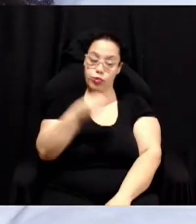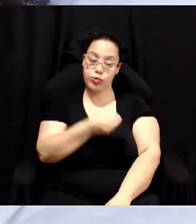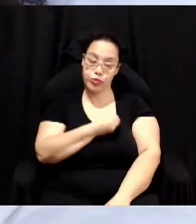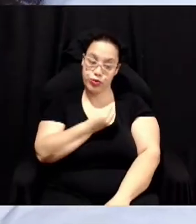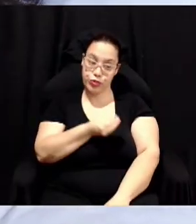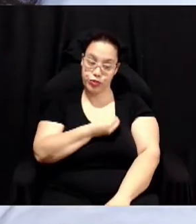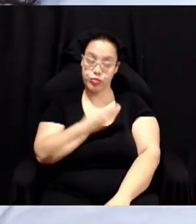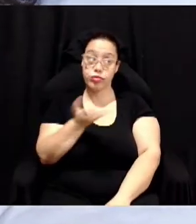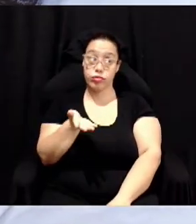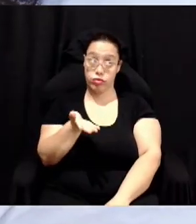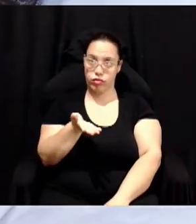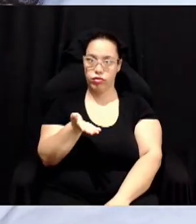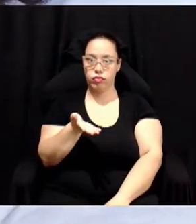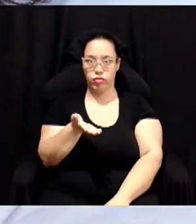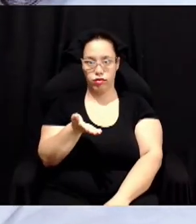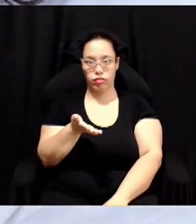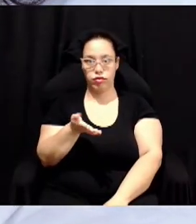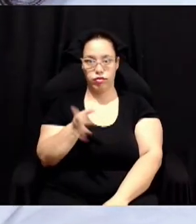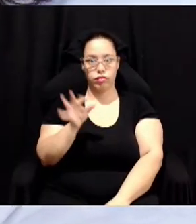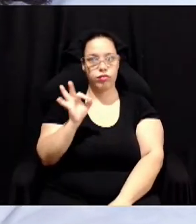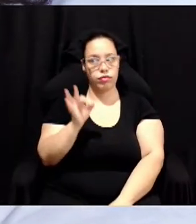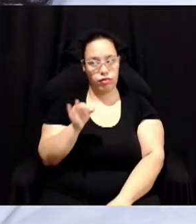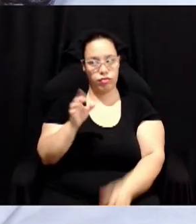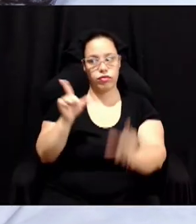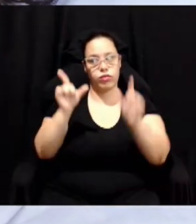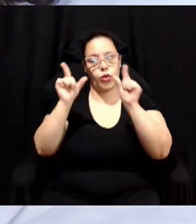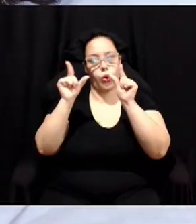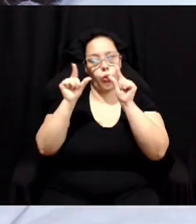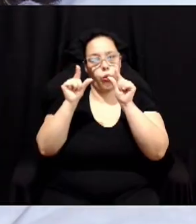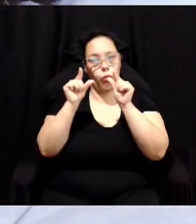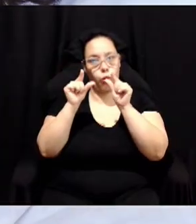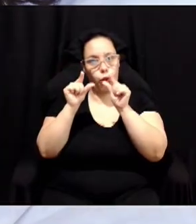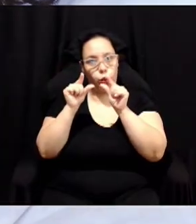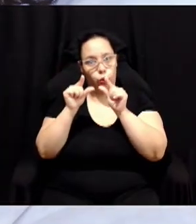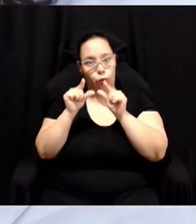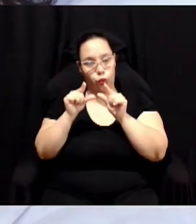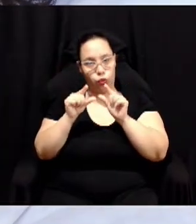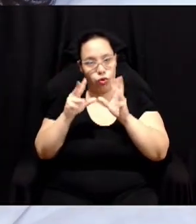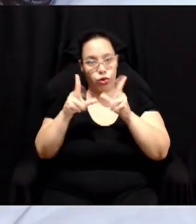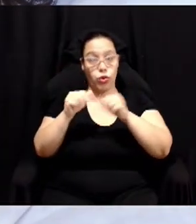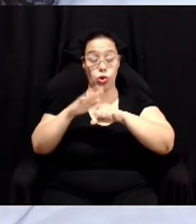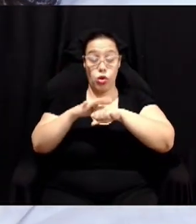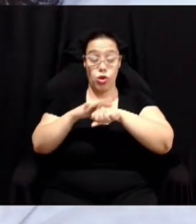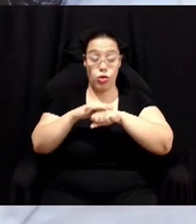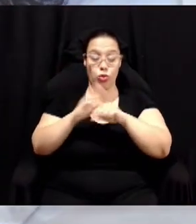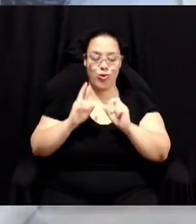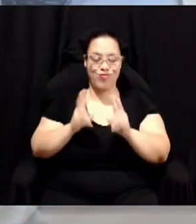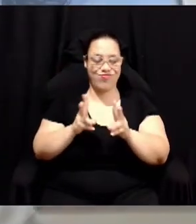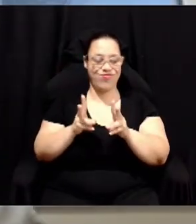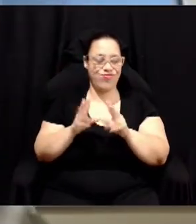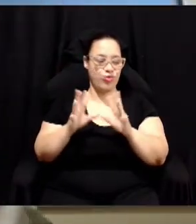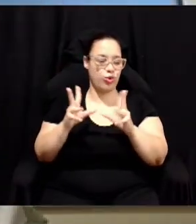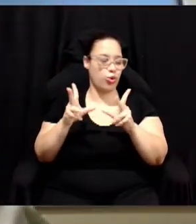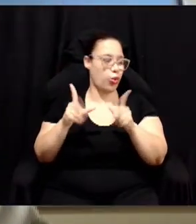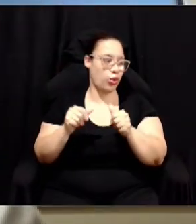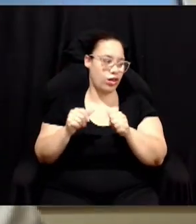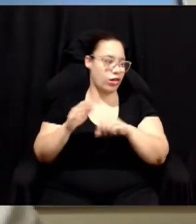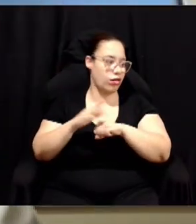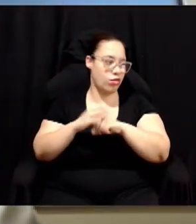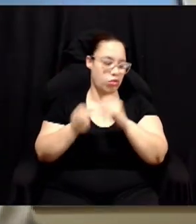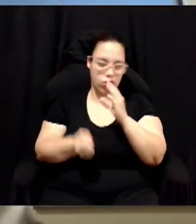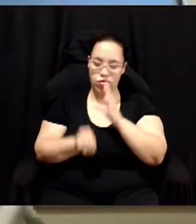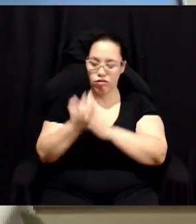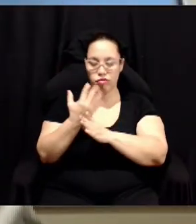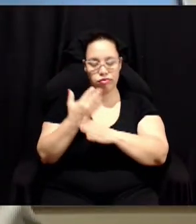vida certamente reduz todas as doenças crônicas, todas as doenças que podem surgir em